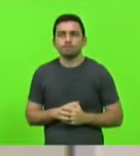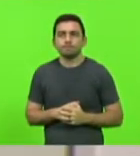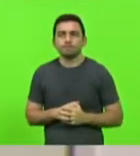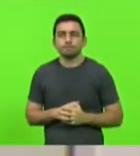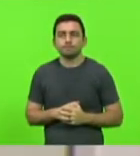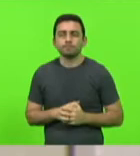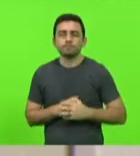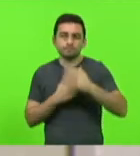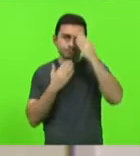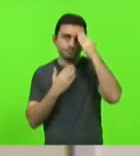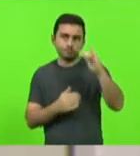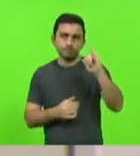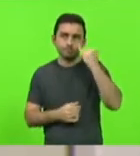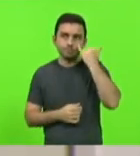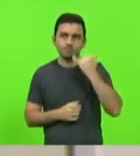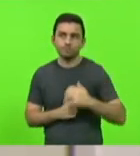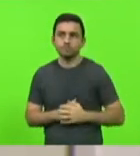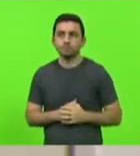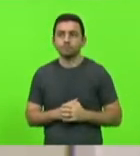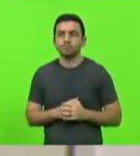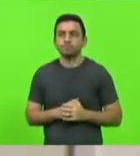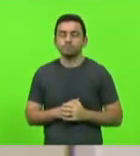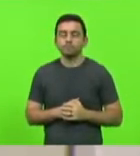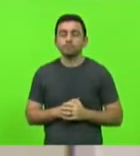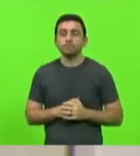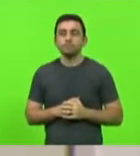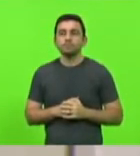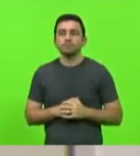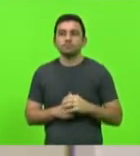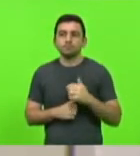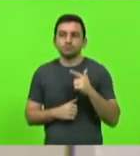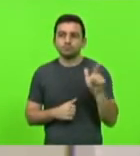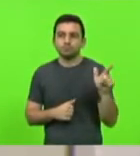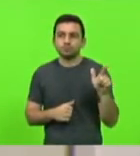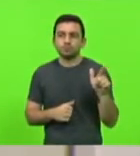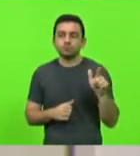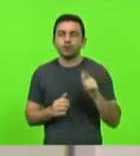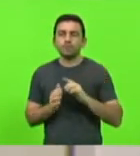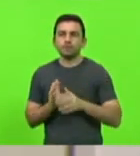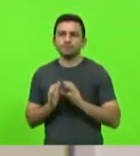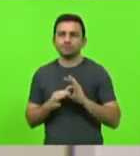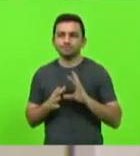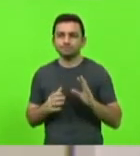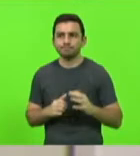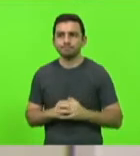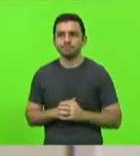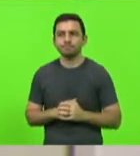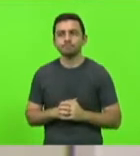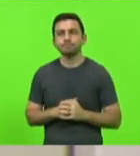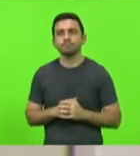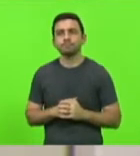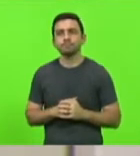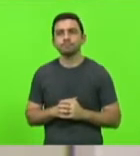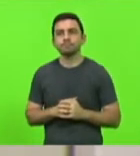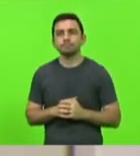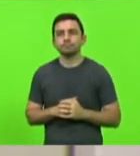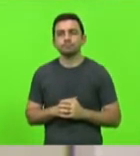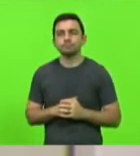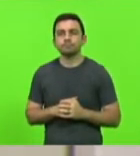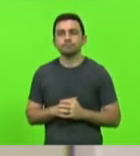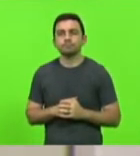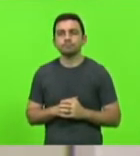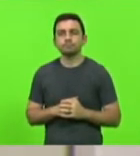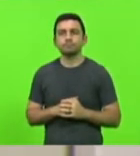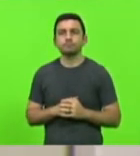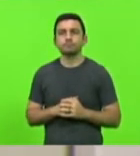Obrigado, deputado Gessé. Partido Liberal, por 7 minutos e 30 segundos. Farão uso da palavra deputado